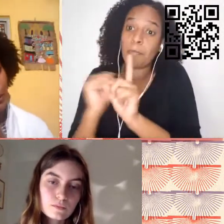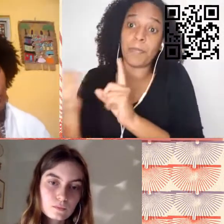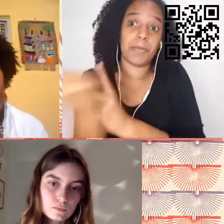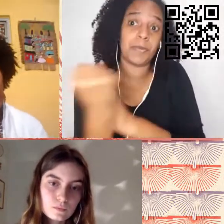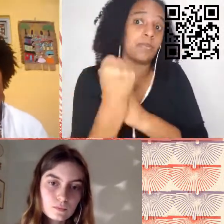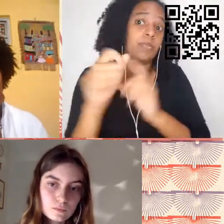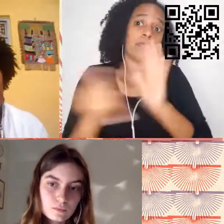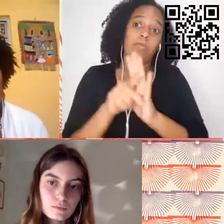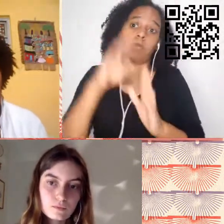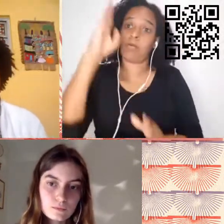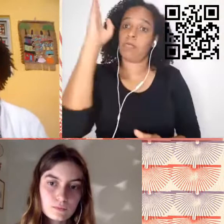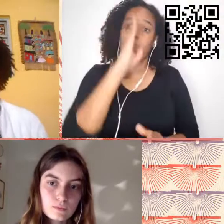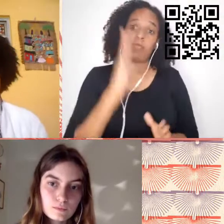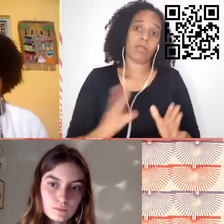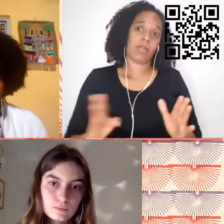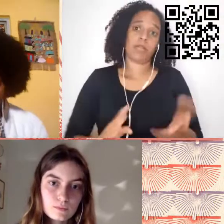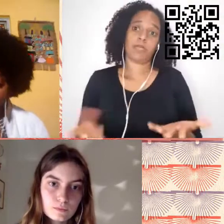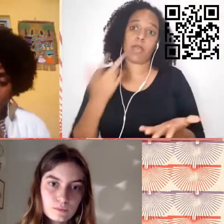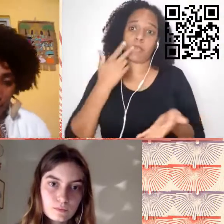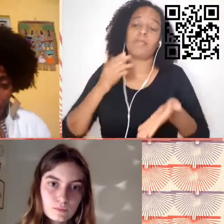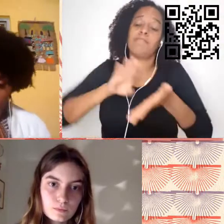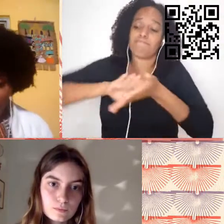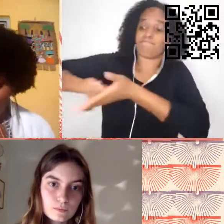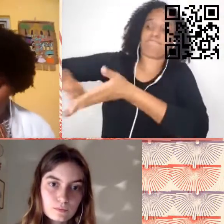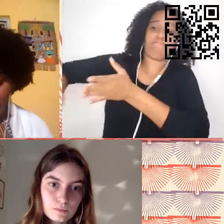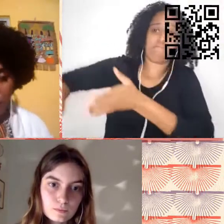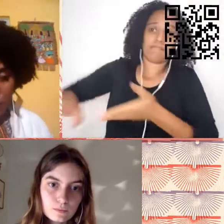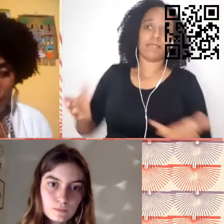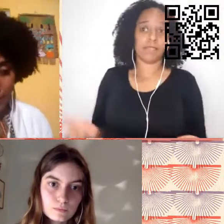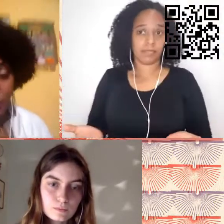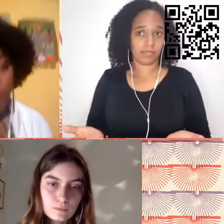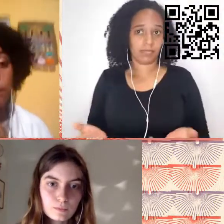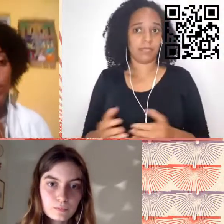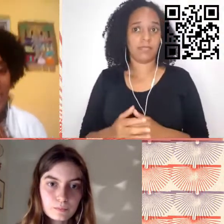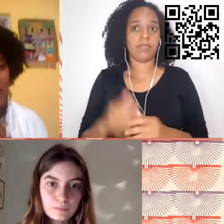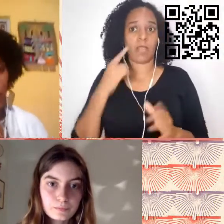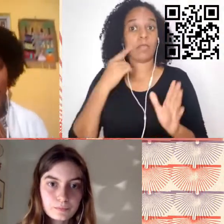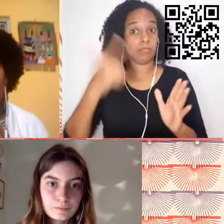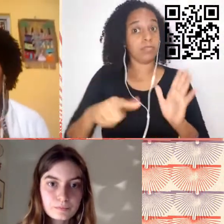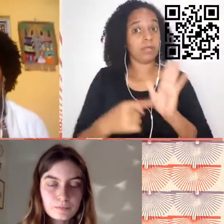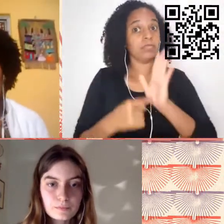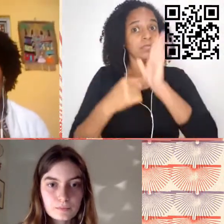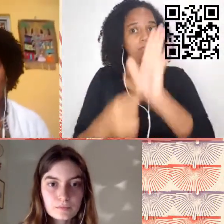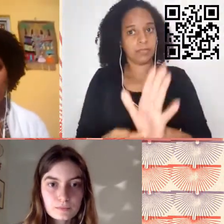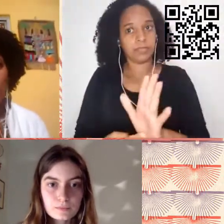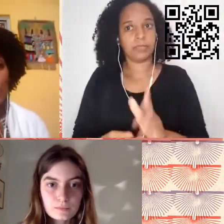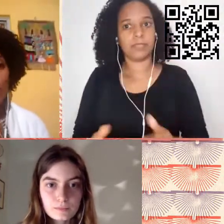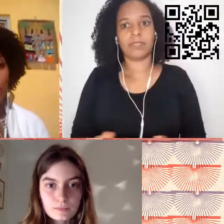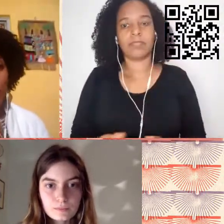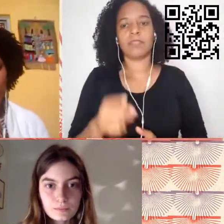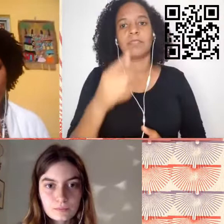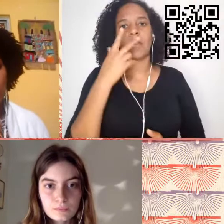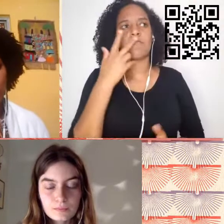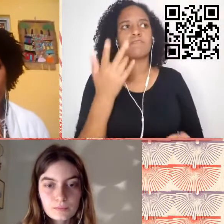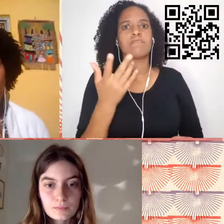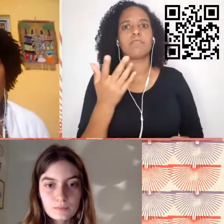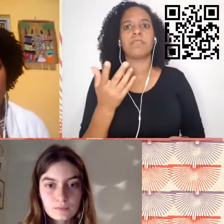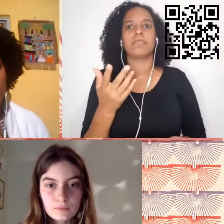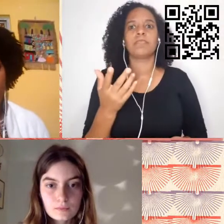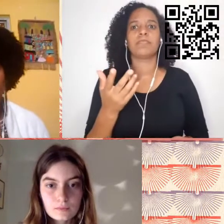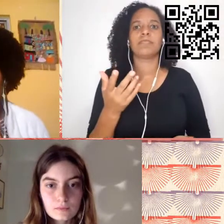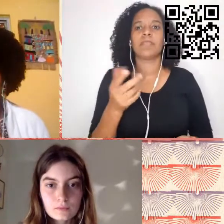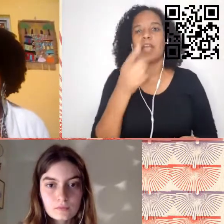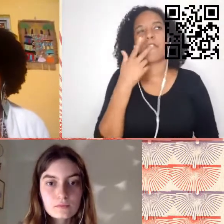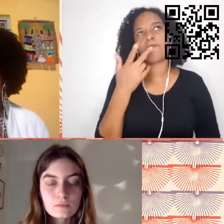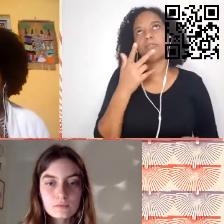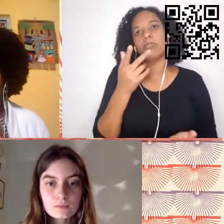nos coloca um pouco de lado. E, claro, e aí eu queria trazer também uma questão que é positiva, porque você falou, não vejo como ruim,